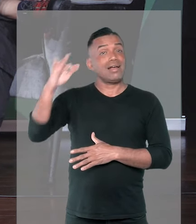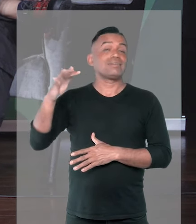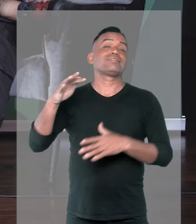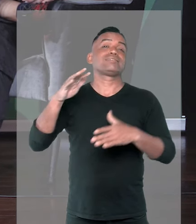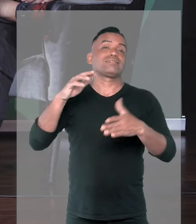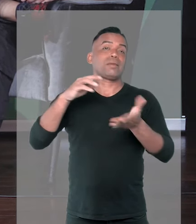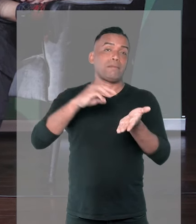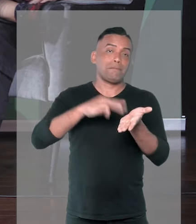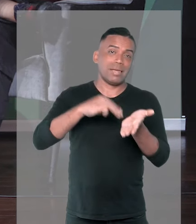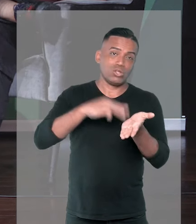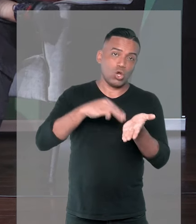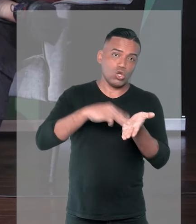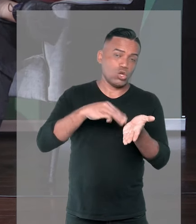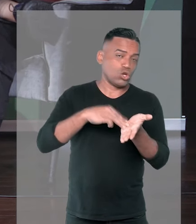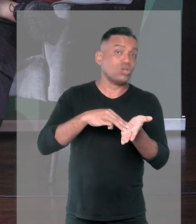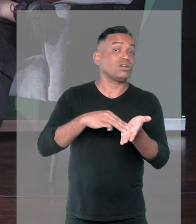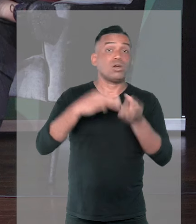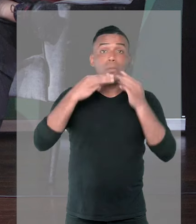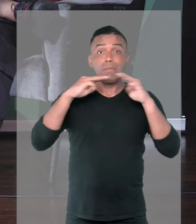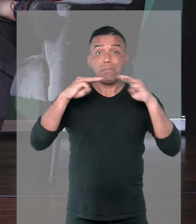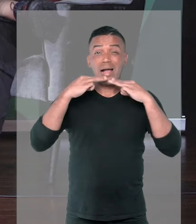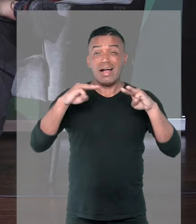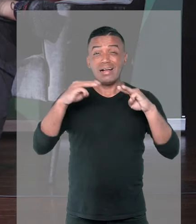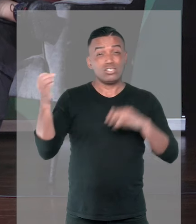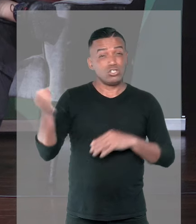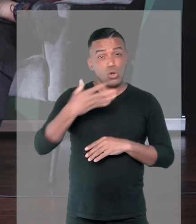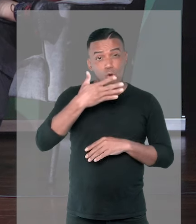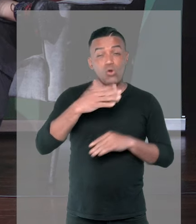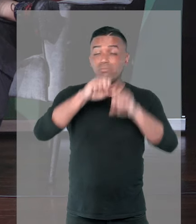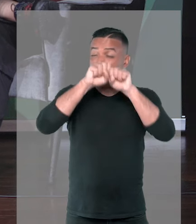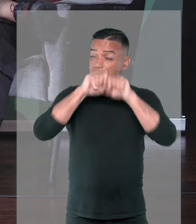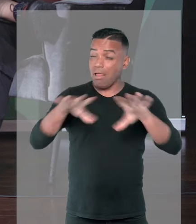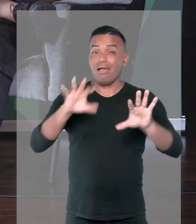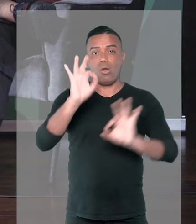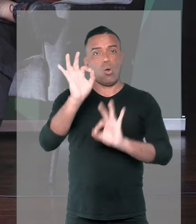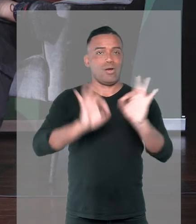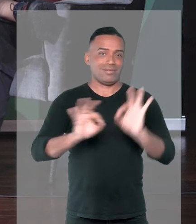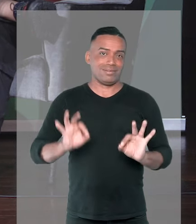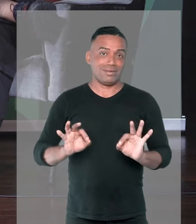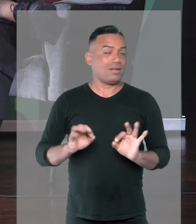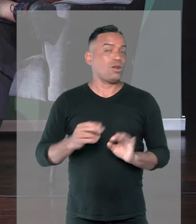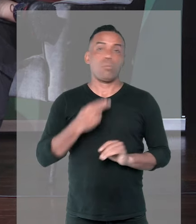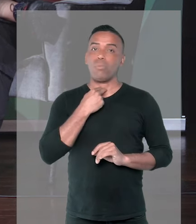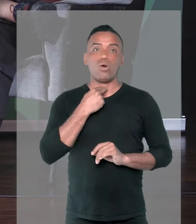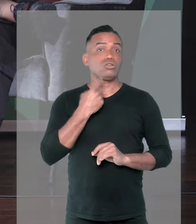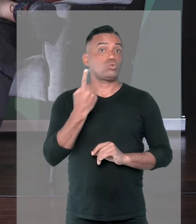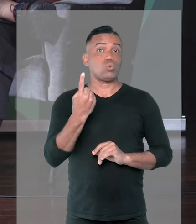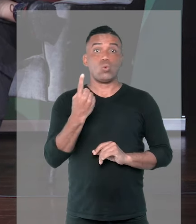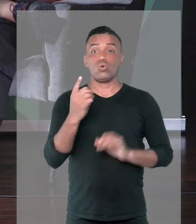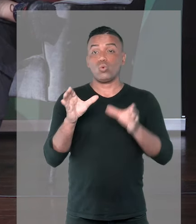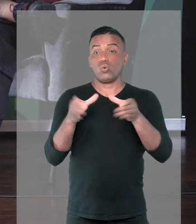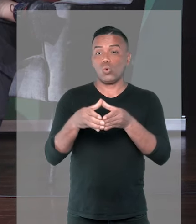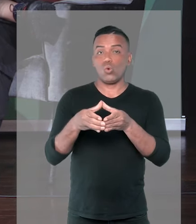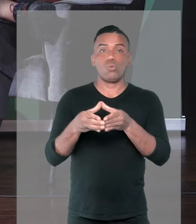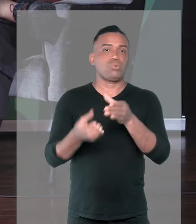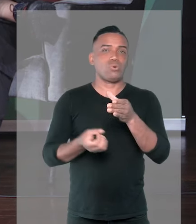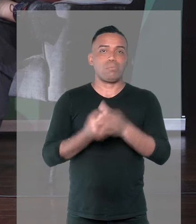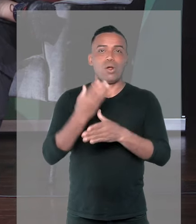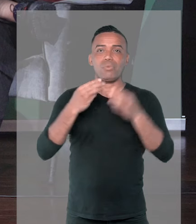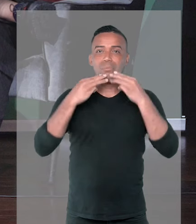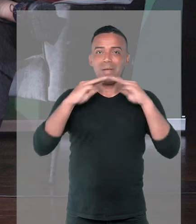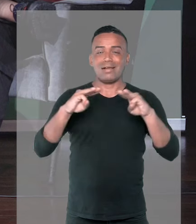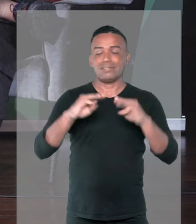tipo de marketing é necessariamente espalhado em toda a organização ele não pode ser feito por um departamento de marketing É como se você pegasse